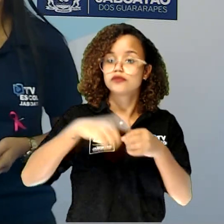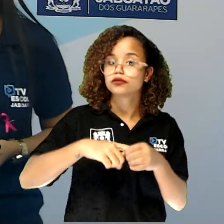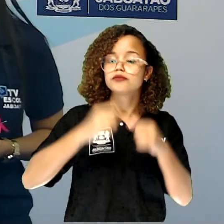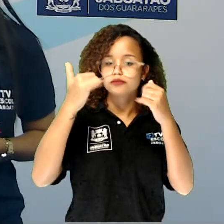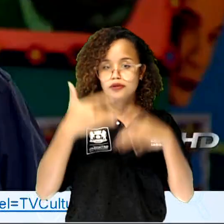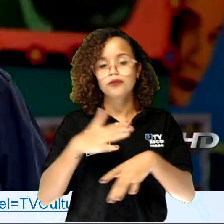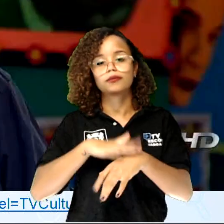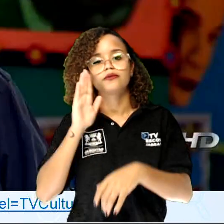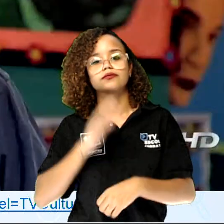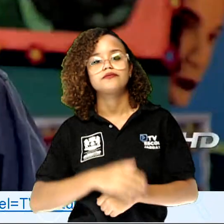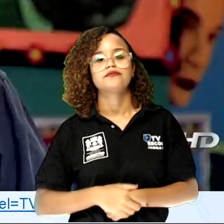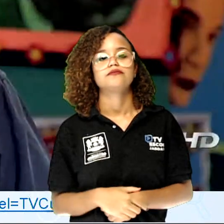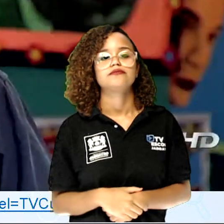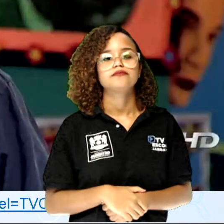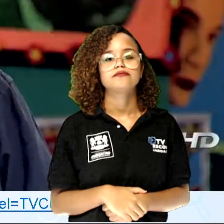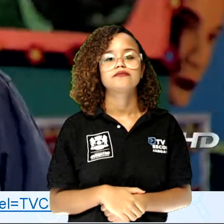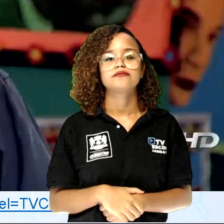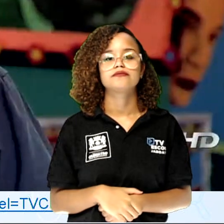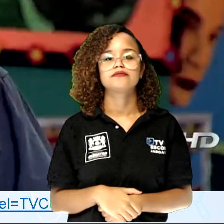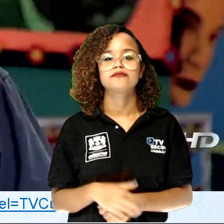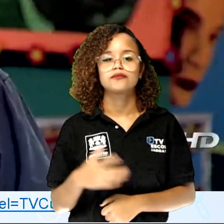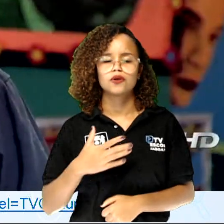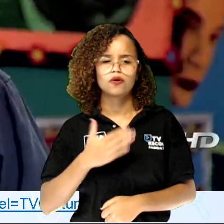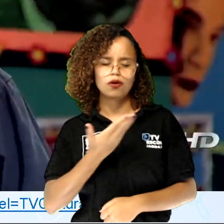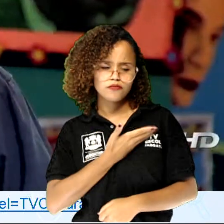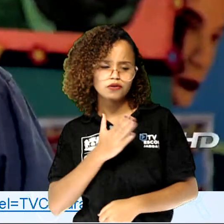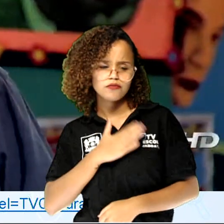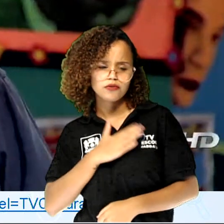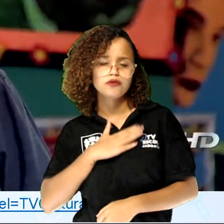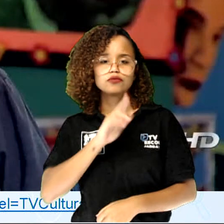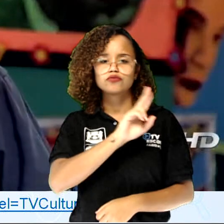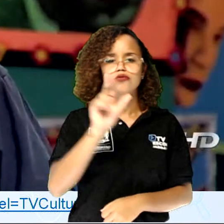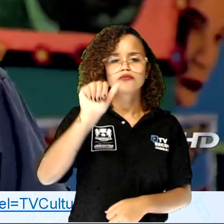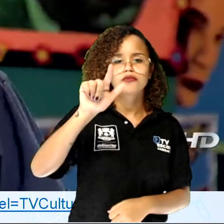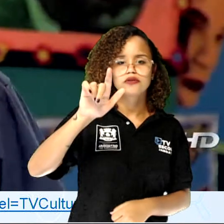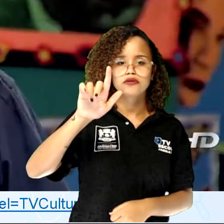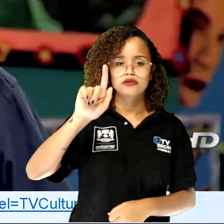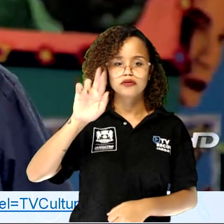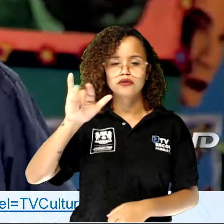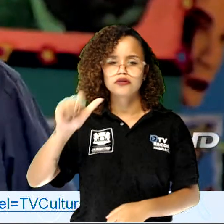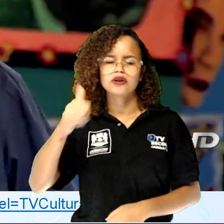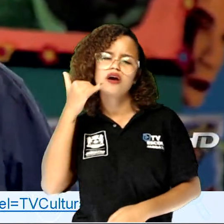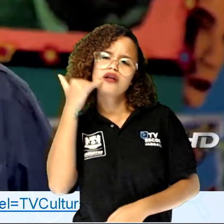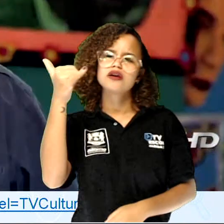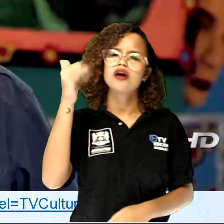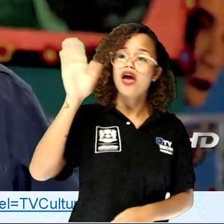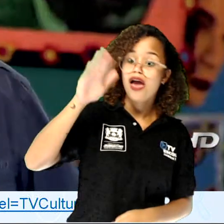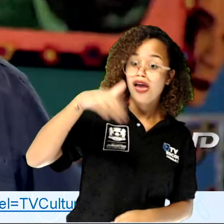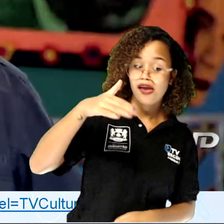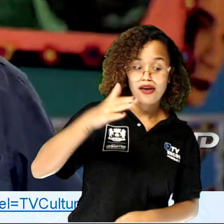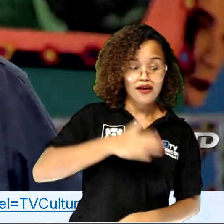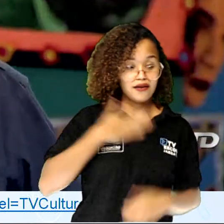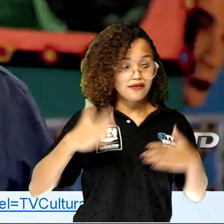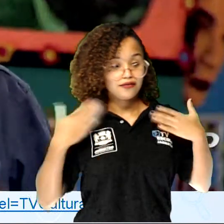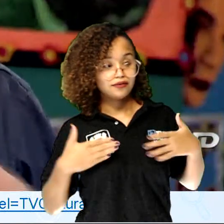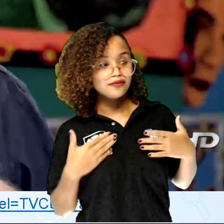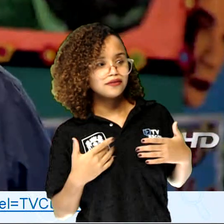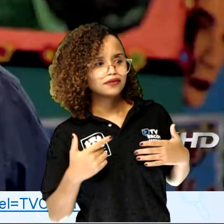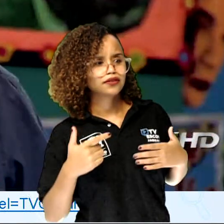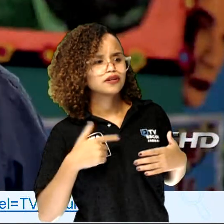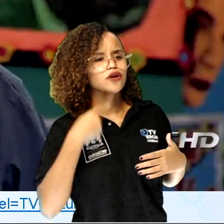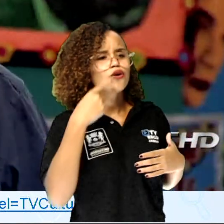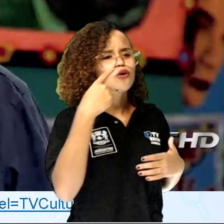a metade. Ó, novamente, né, o duplo sentido da palavra, né, no caso meio, né, meio